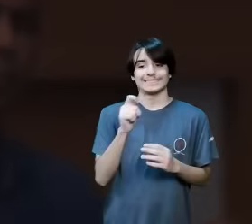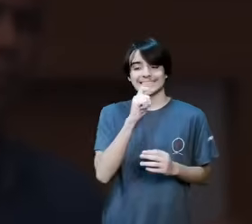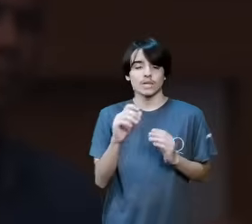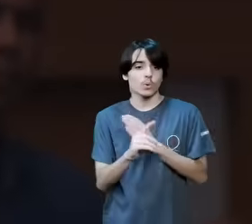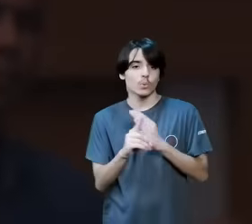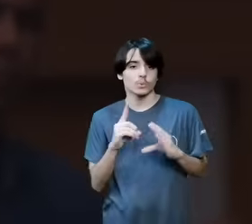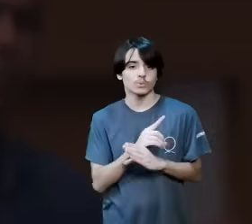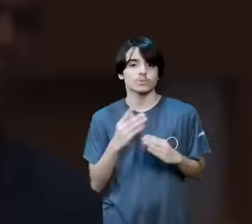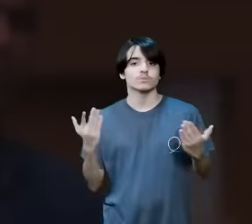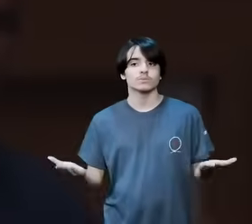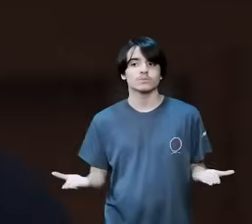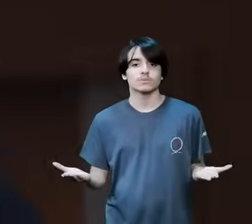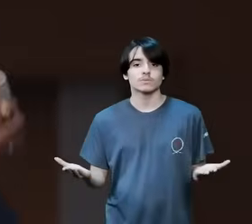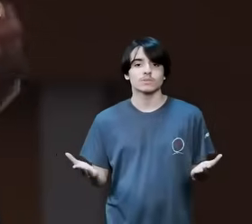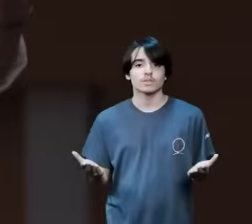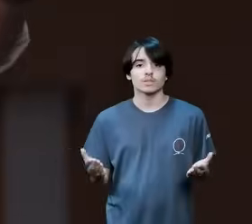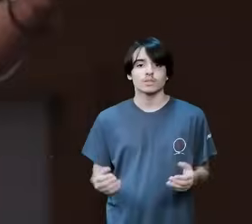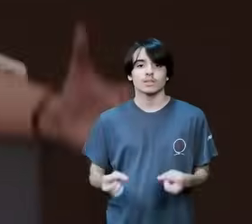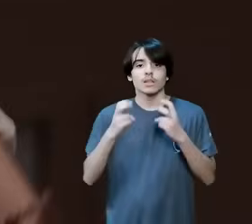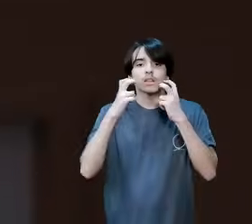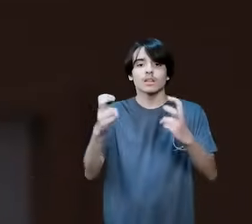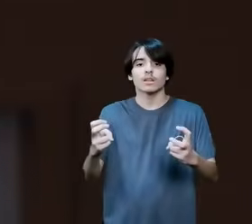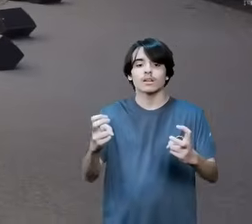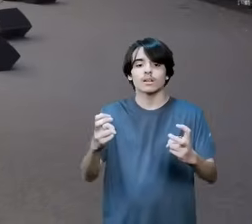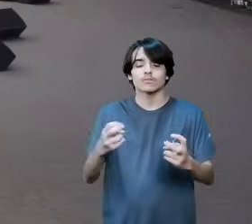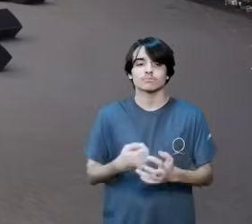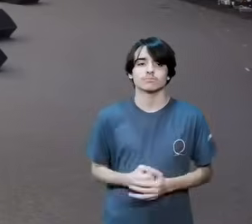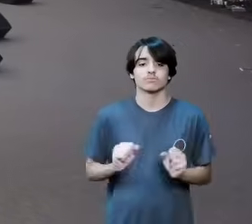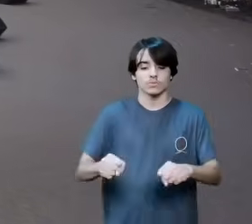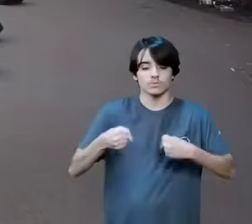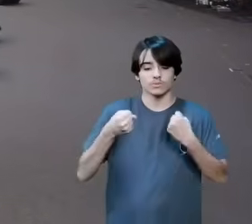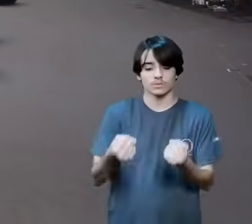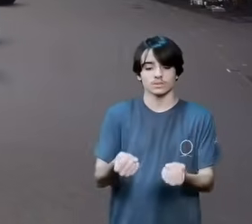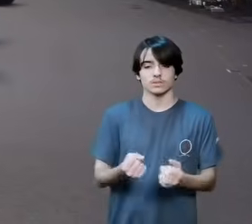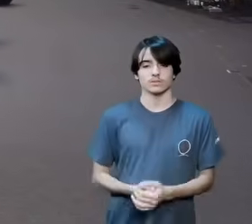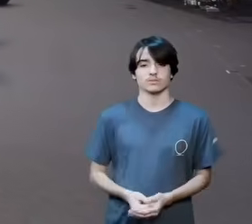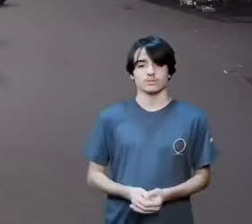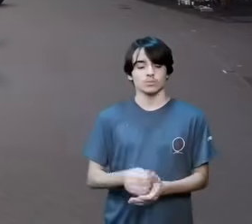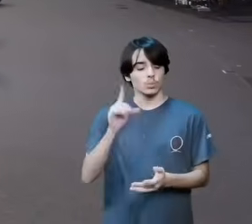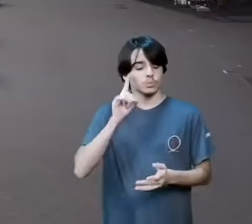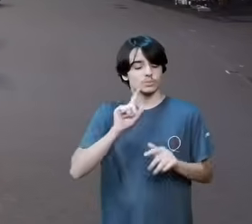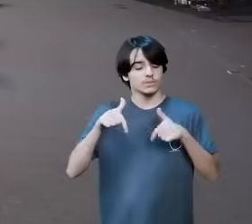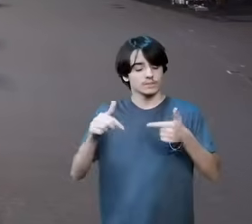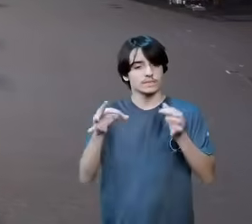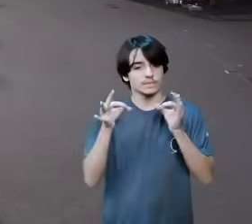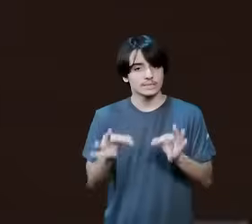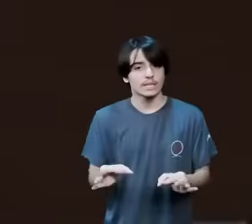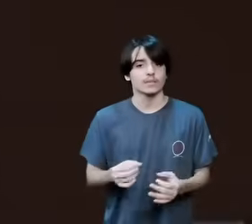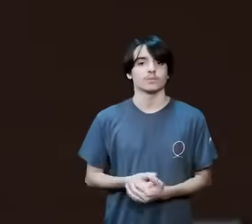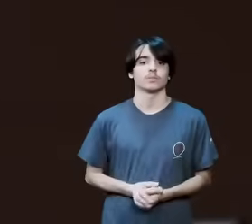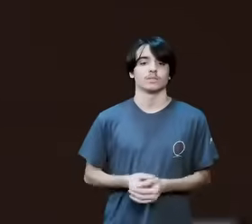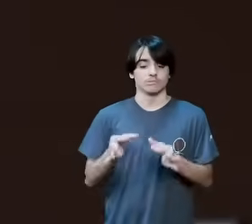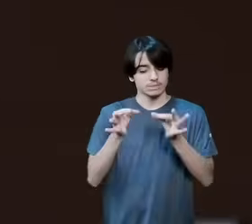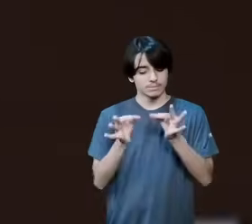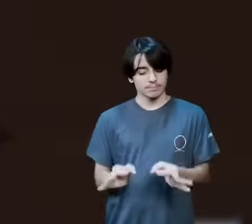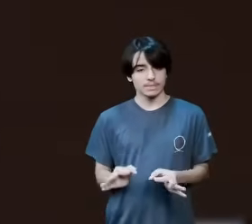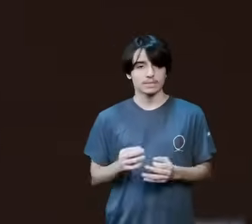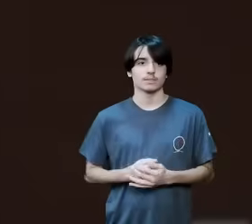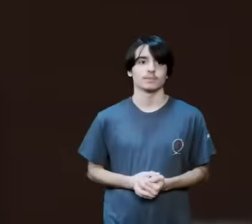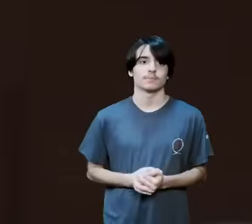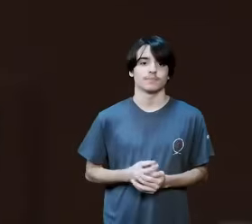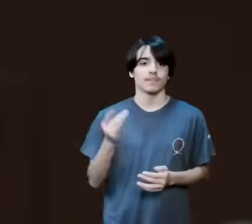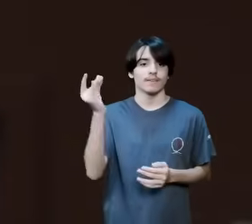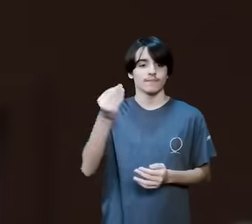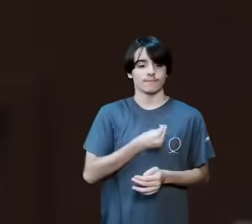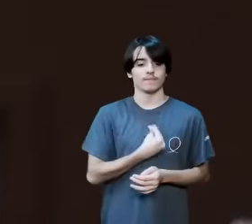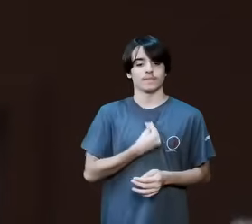isso que eu estou falando, devoção. Abra comigo a sua boca e diga: devoção. Diga: devoção. Devoção te dá passe para a vida